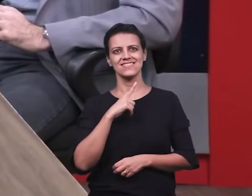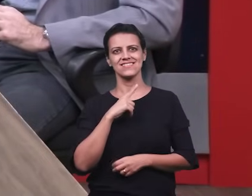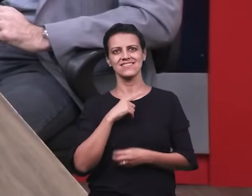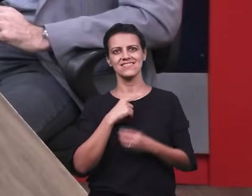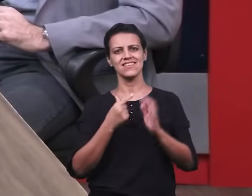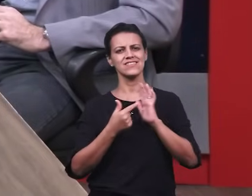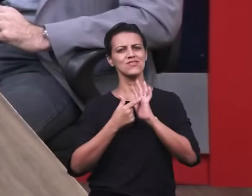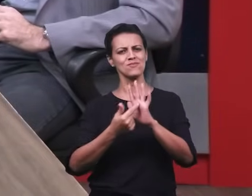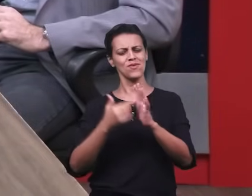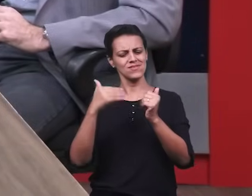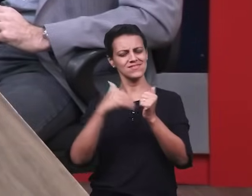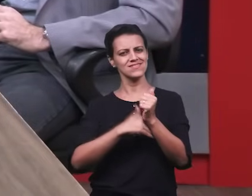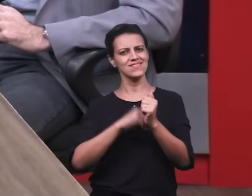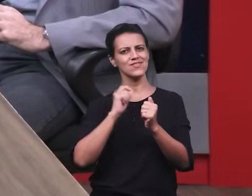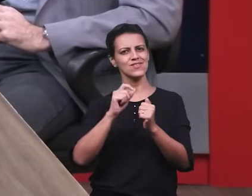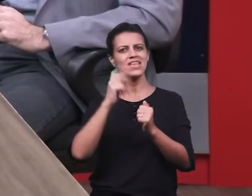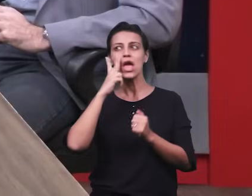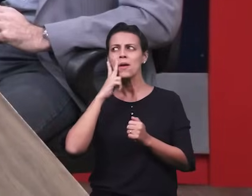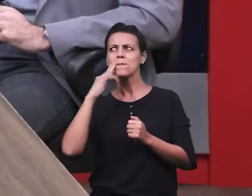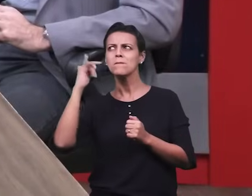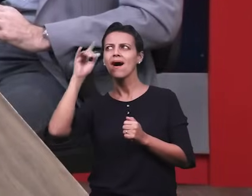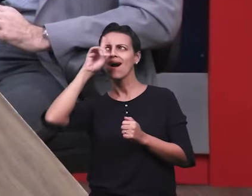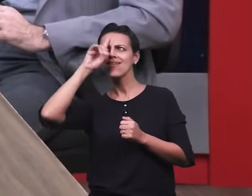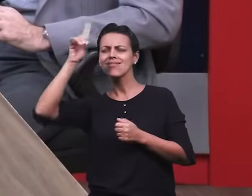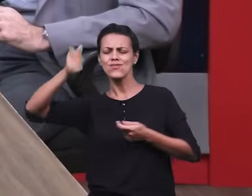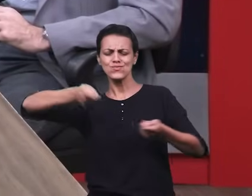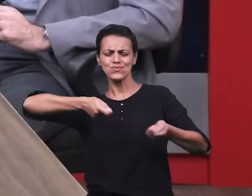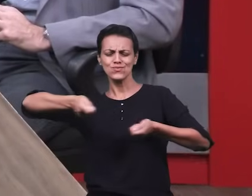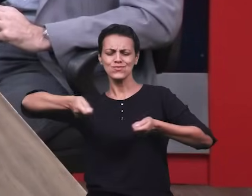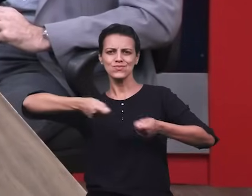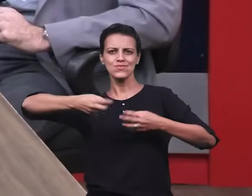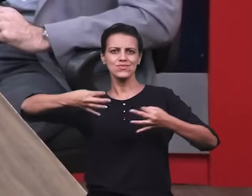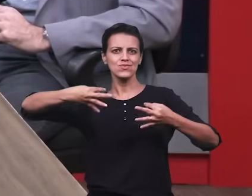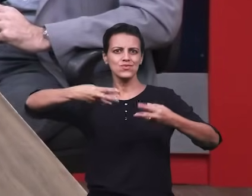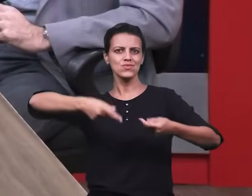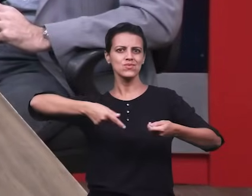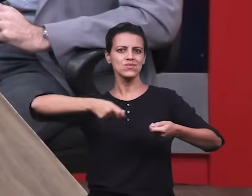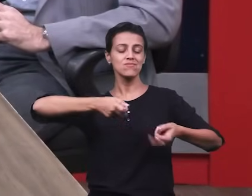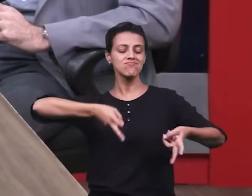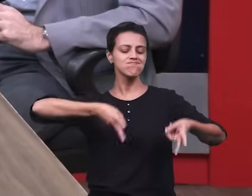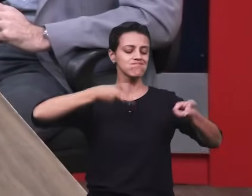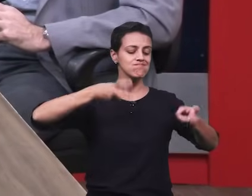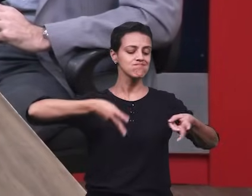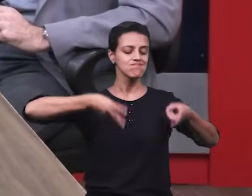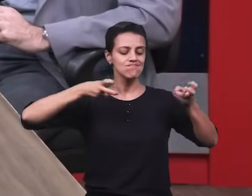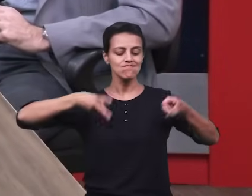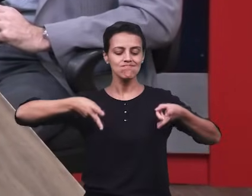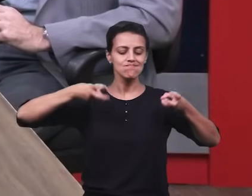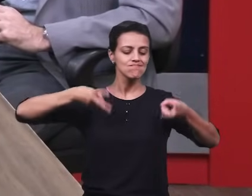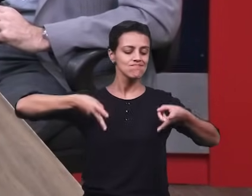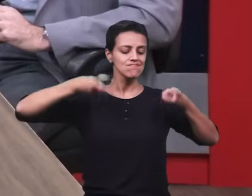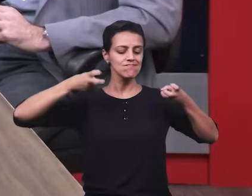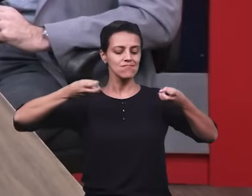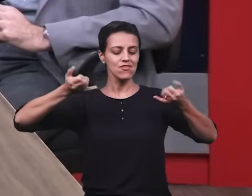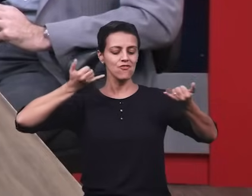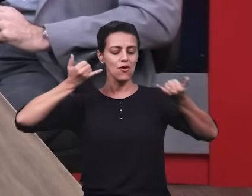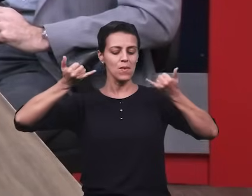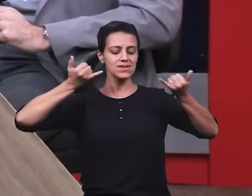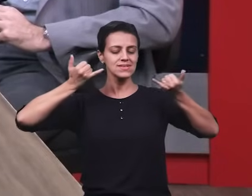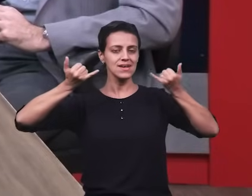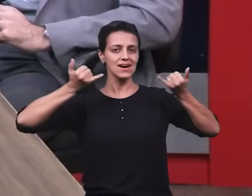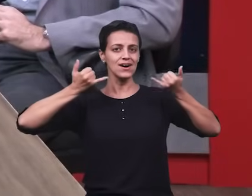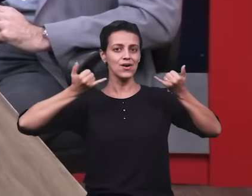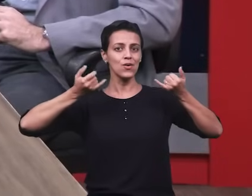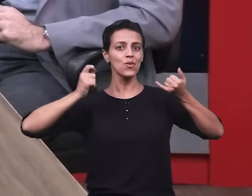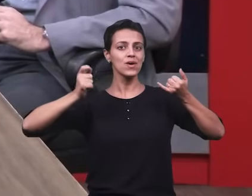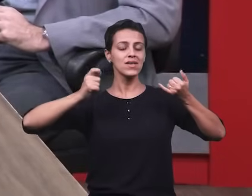o mistério. O Pai que governa todas as coisas, que recebe as informações para preservar o corpo de